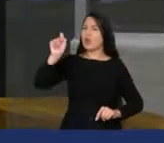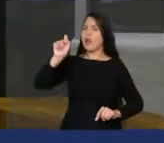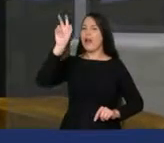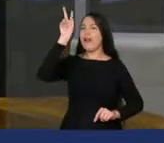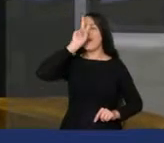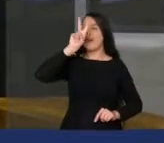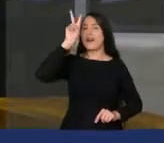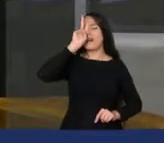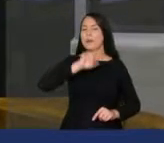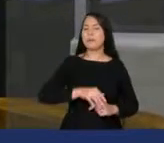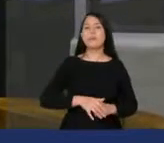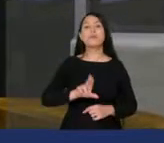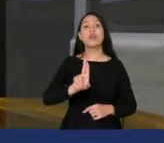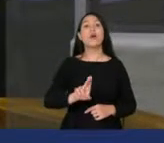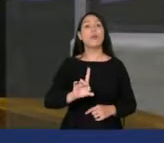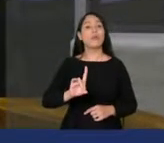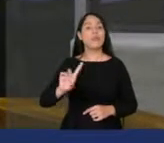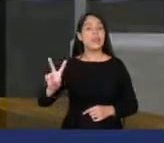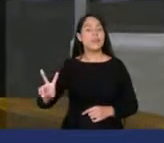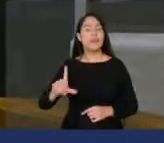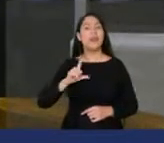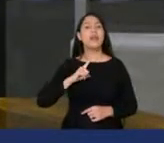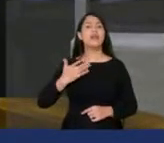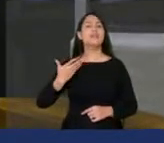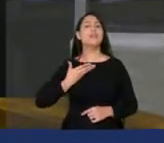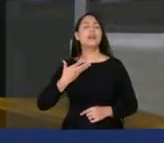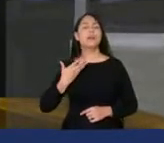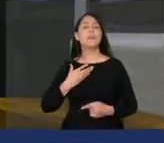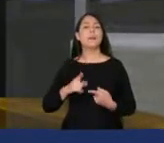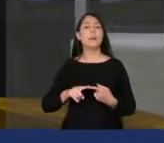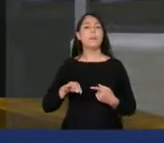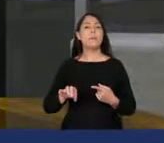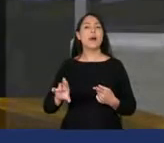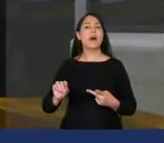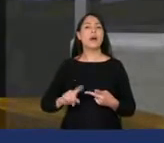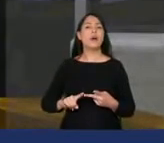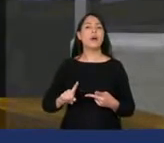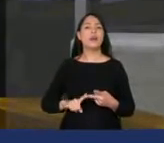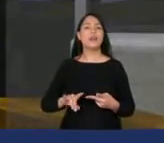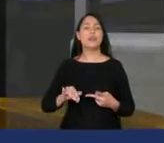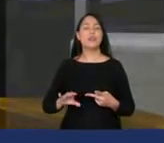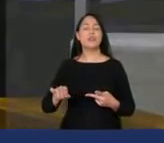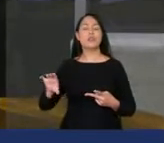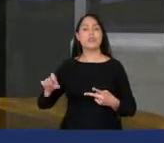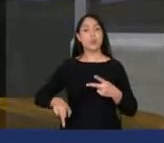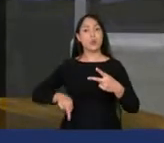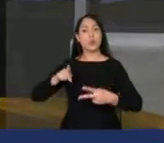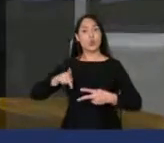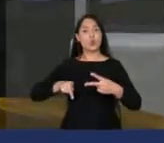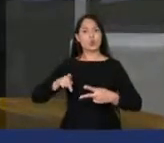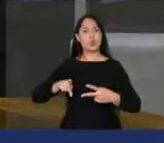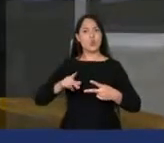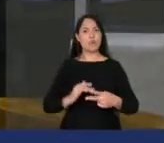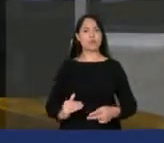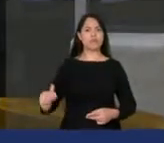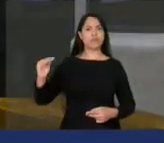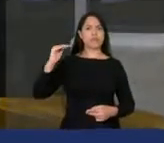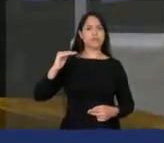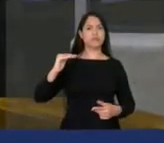saúdo meus conterrâneos, Mário Marques e James Cameli, que ocupam lugar de autoridades na UDV do